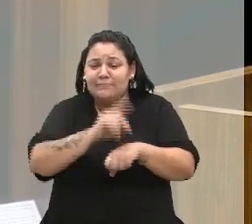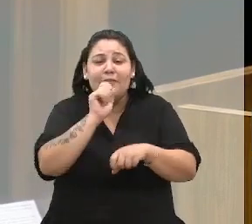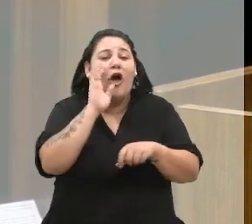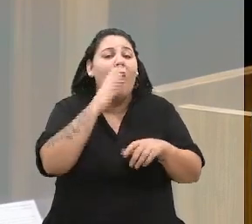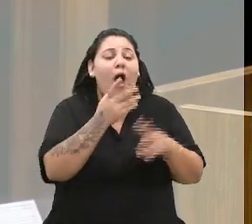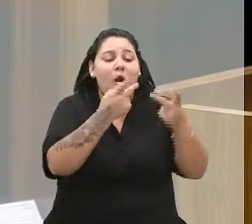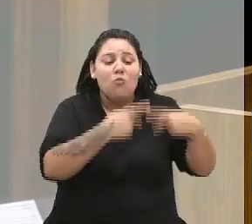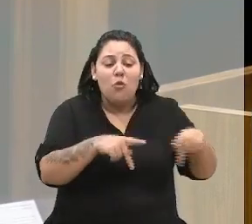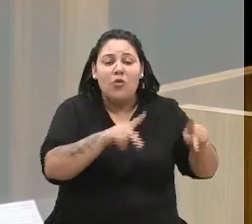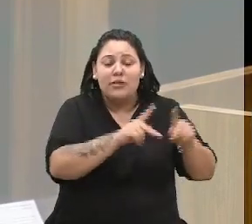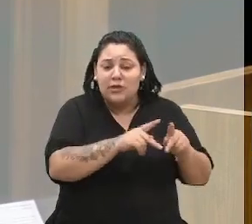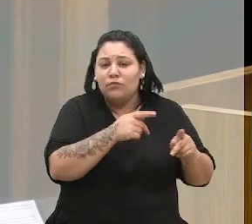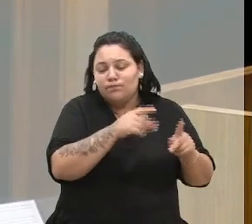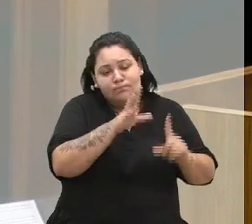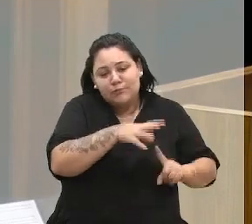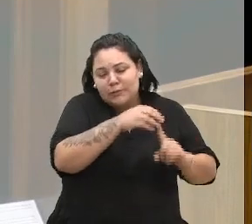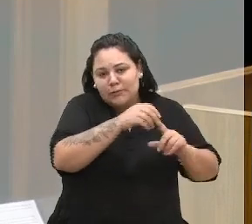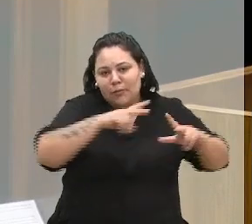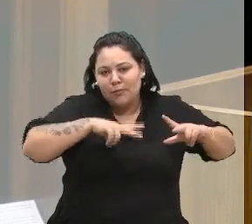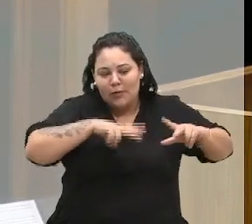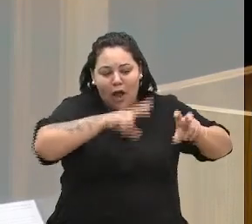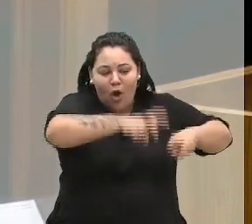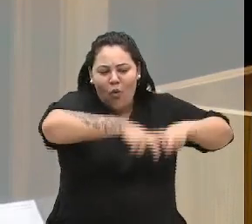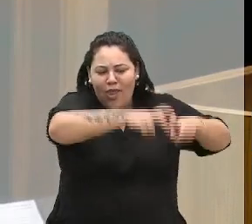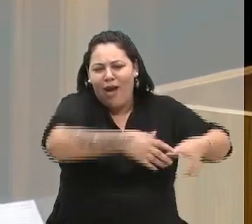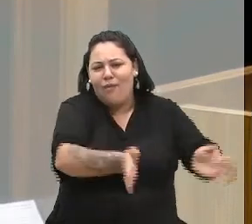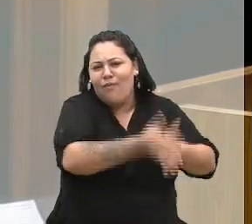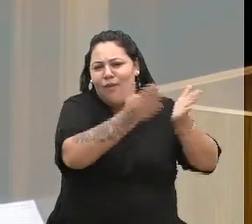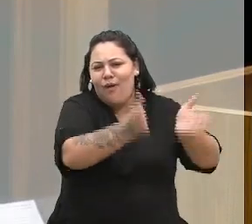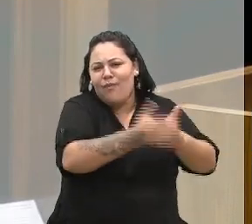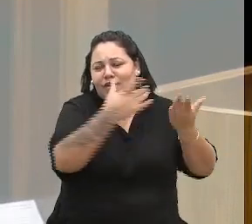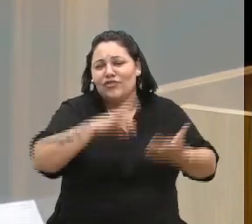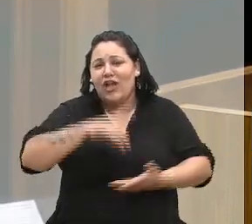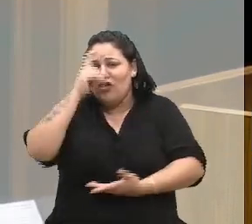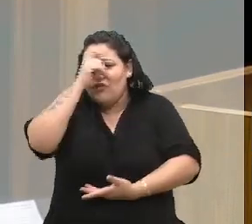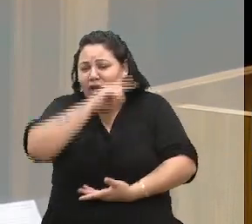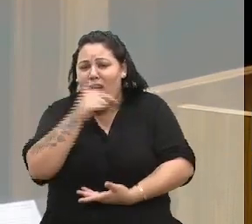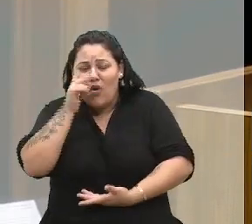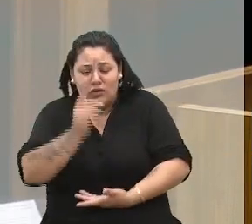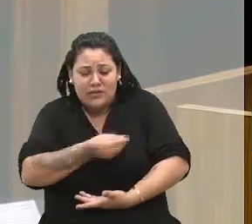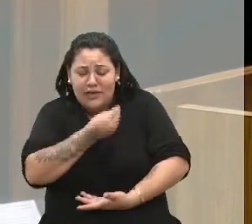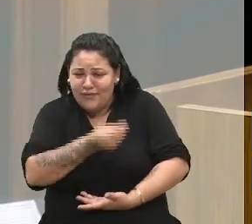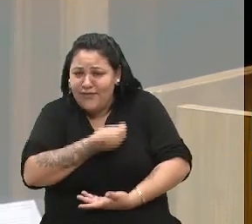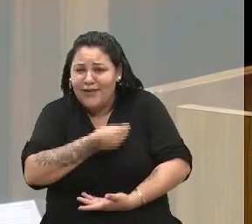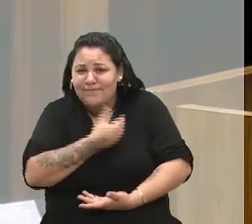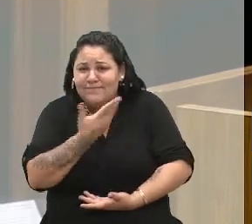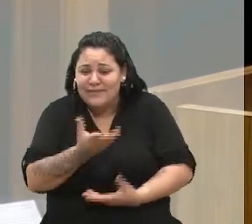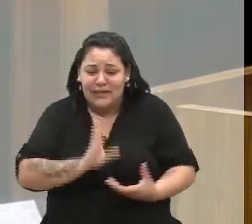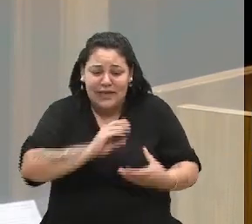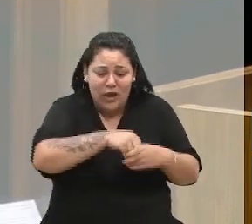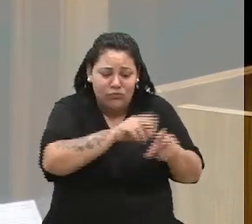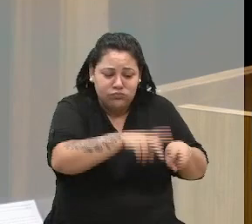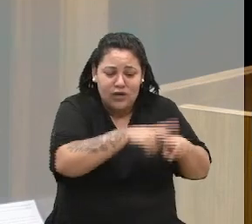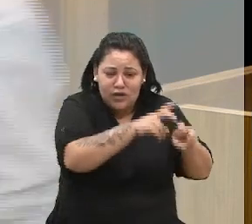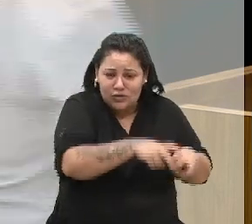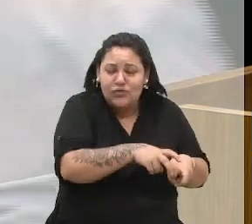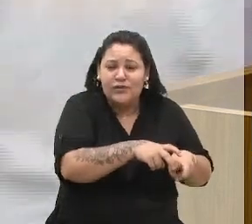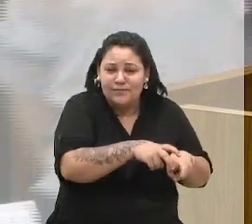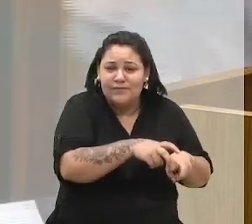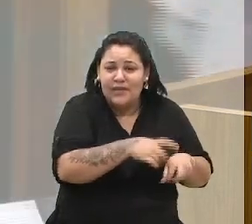particularmente a rural, a mais pobre, tinha dificuldade de sobreviver tanto nas pequenas propriedades que